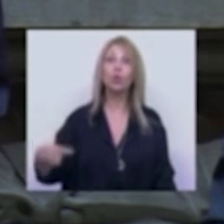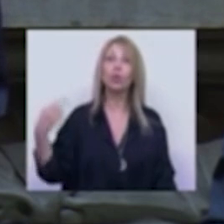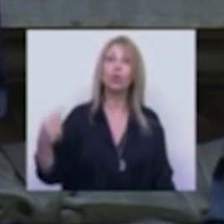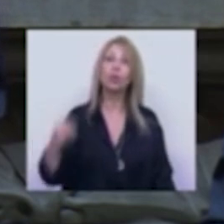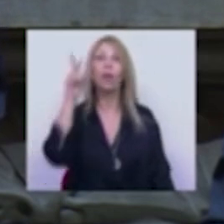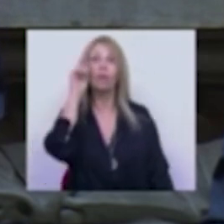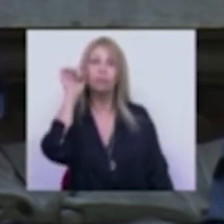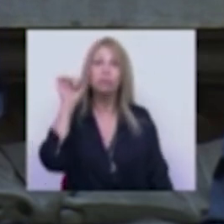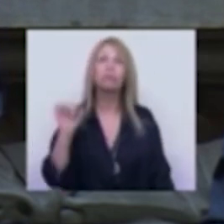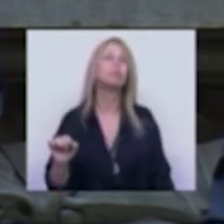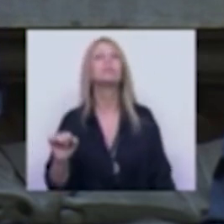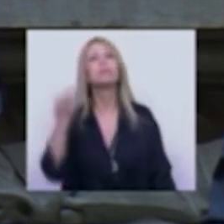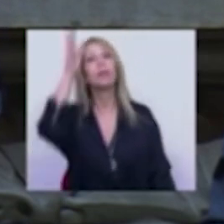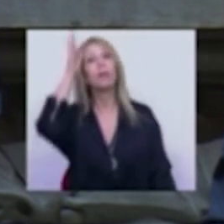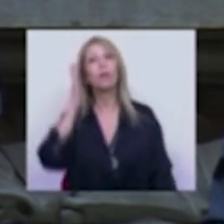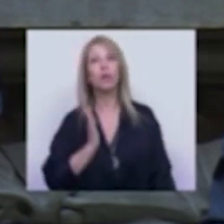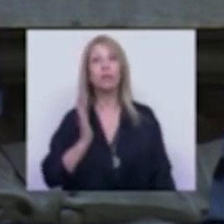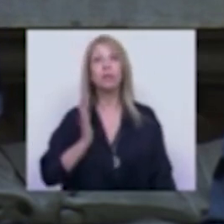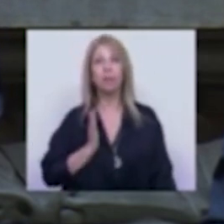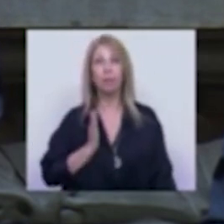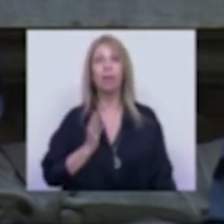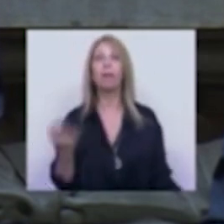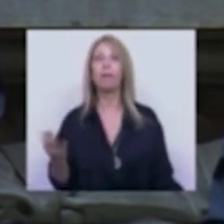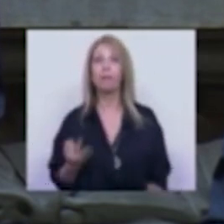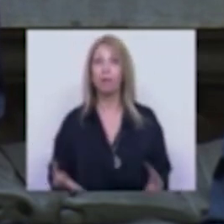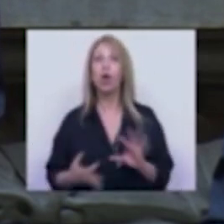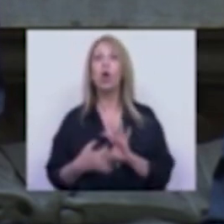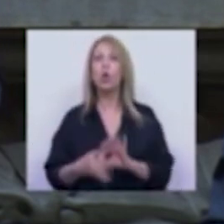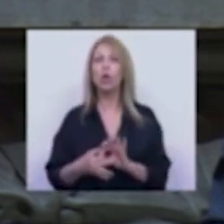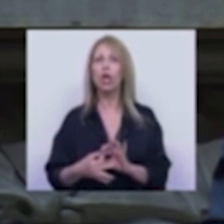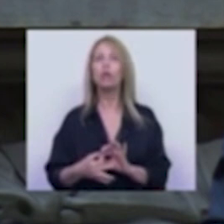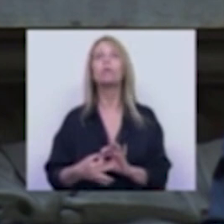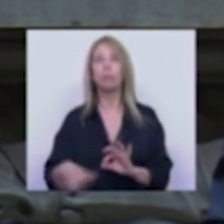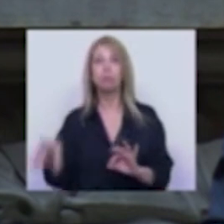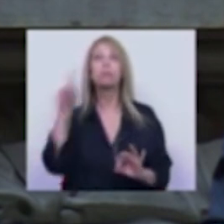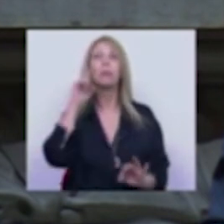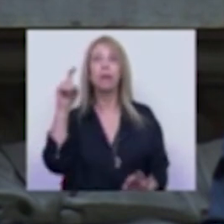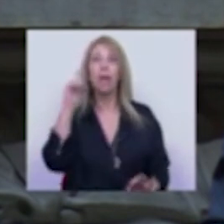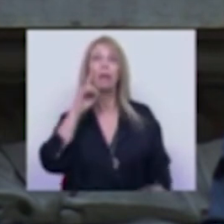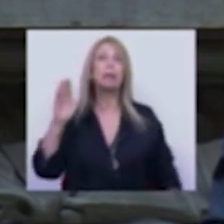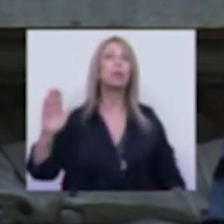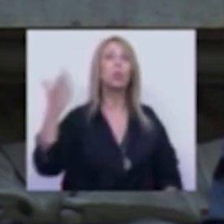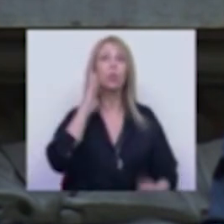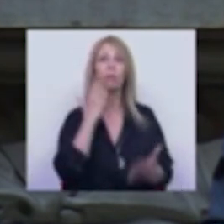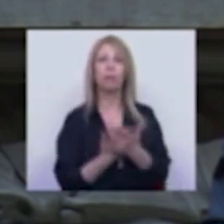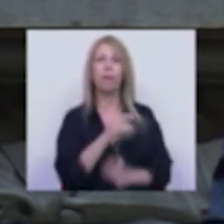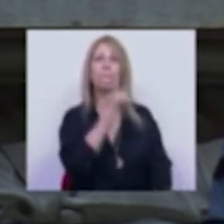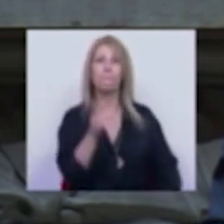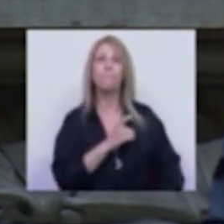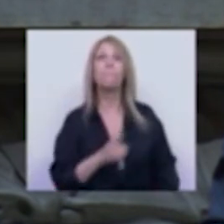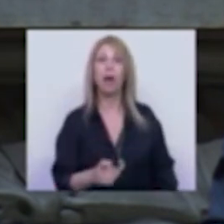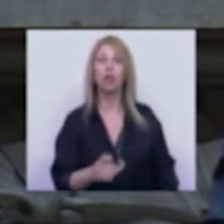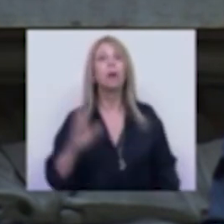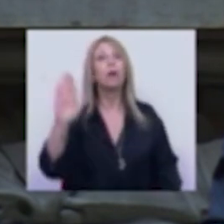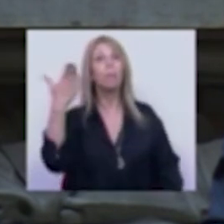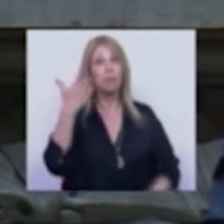as Forças Armadas, não os únicos, mas dos principais garantes dessa paz. Mais visivelmente ainda em tempo de